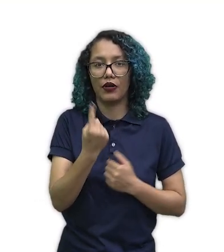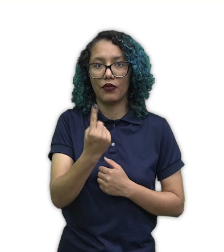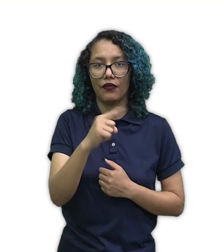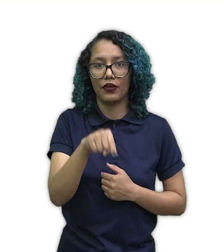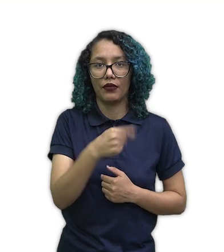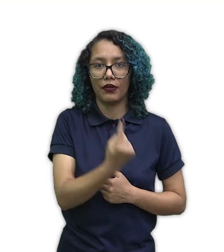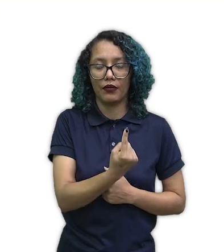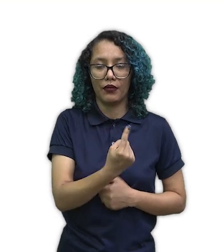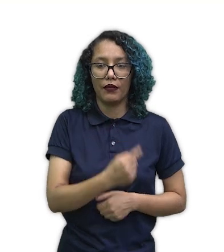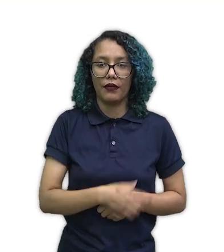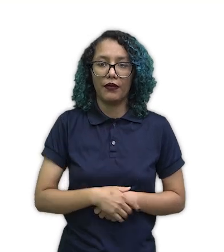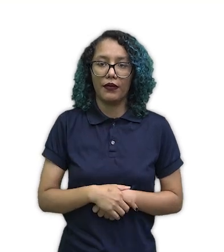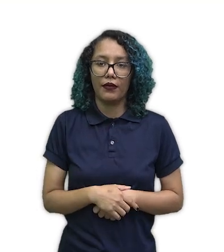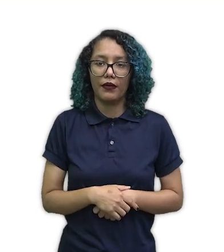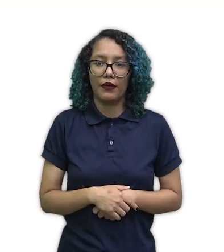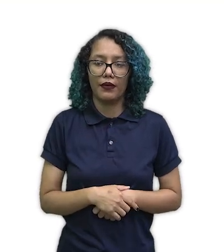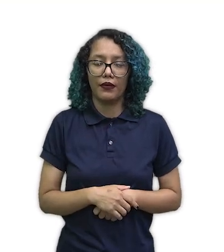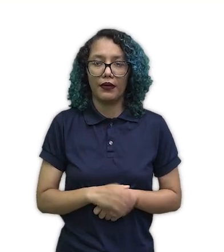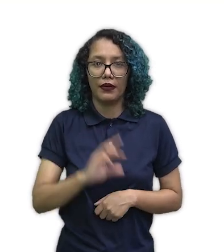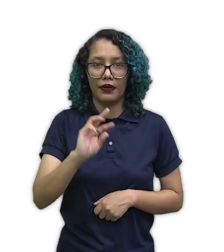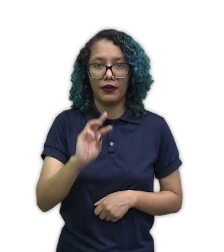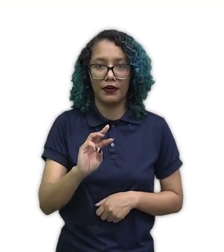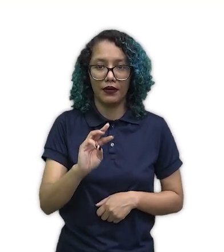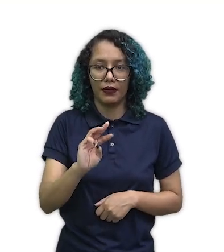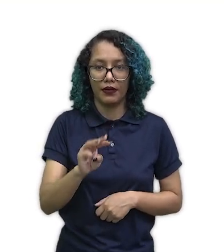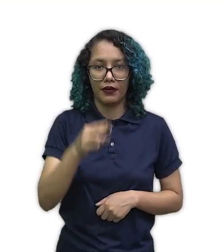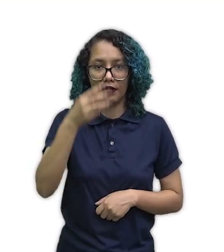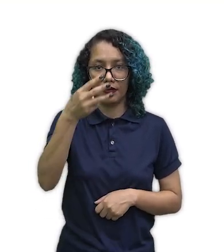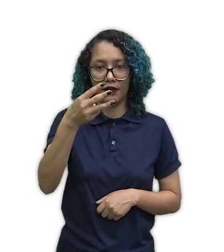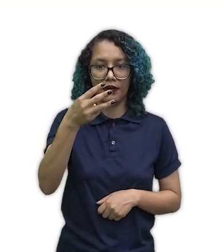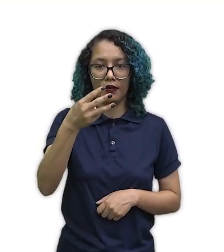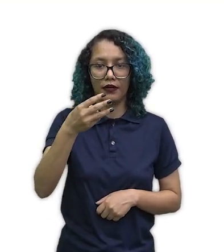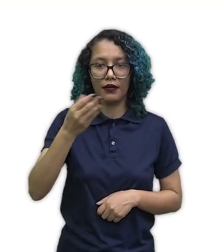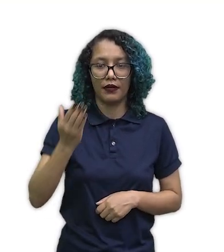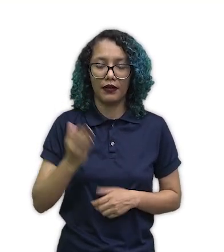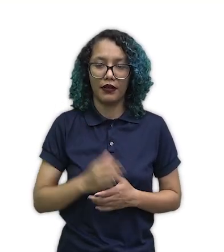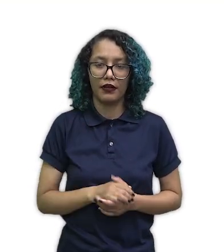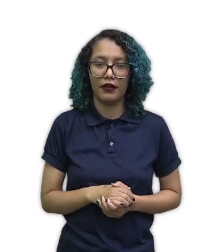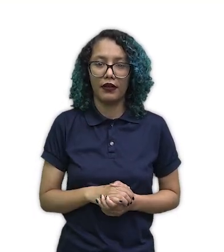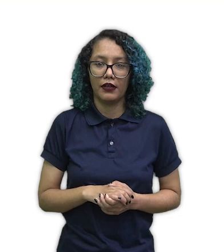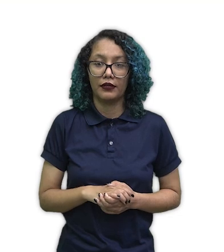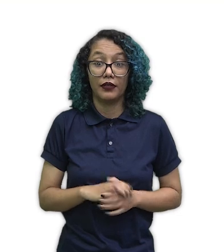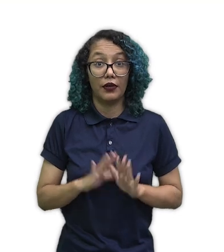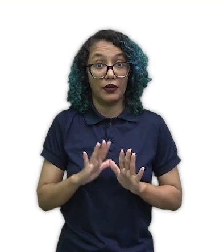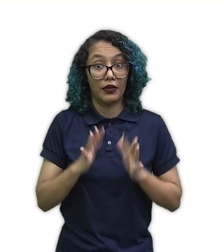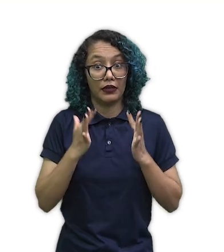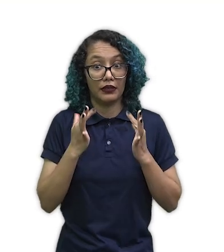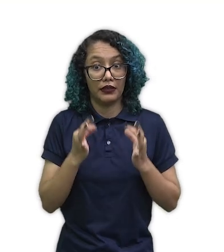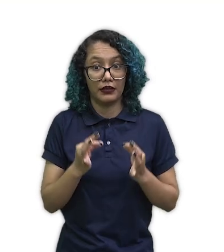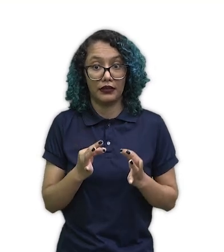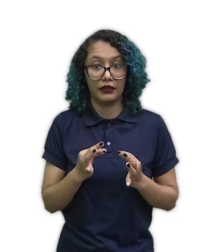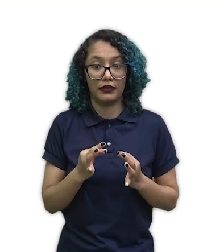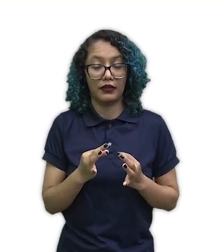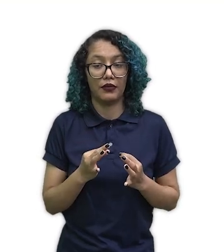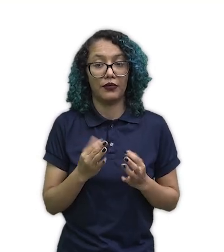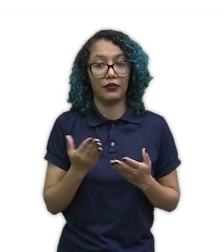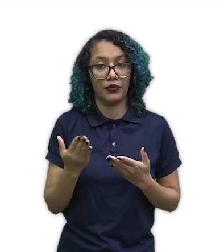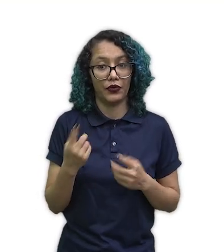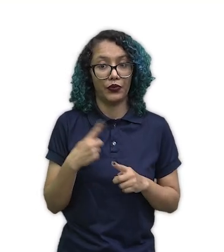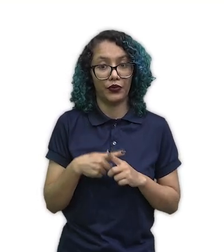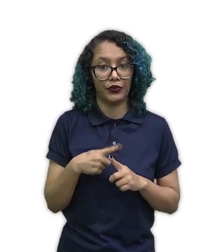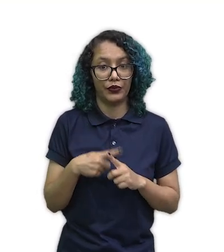0,1 é igual a 1,1. 1,1 elevado ao expoente 3. Muito cuidado, porque nós temos uma